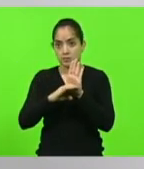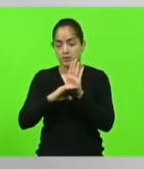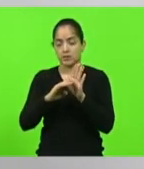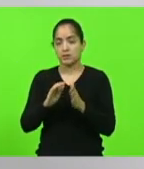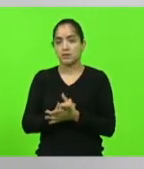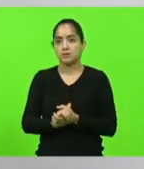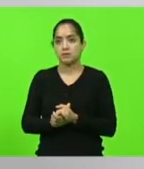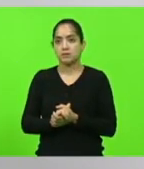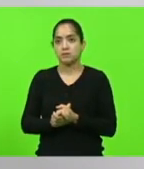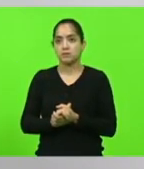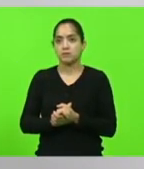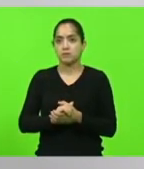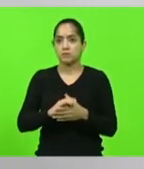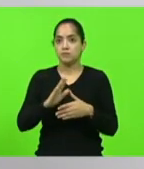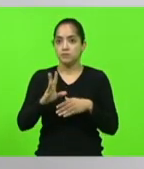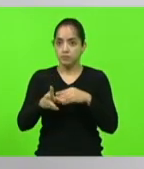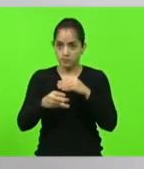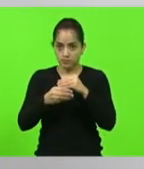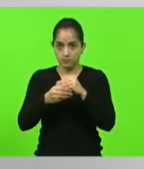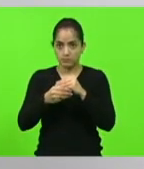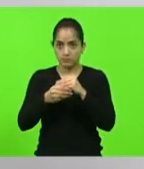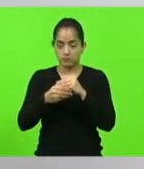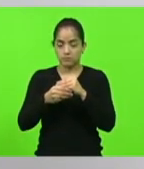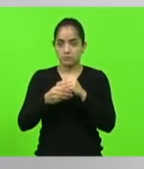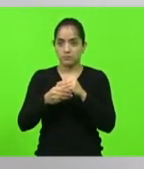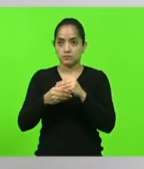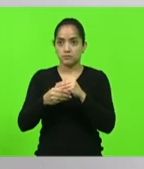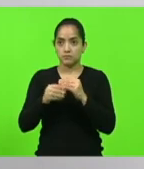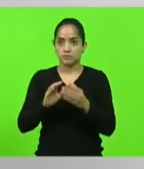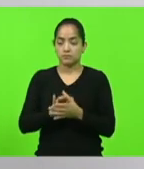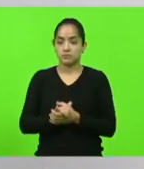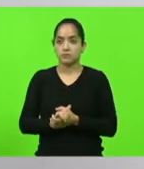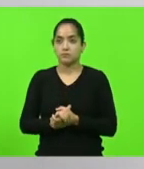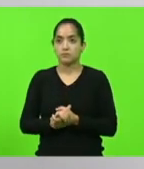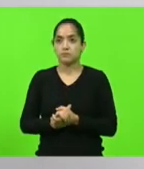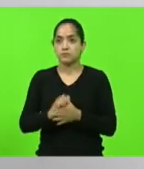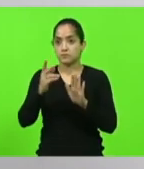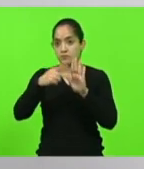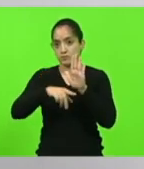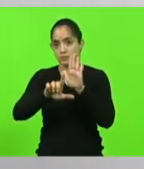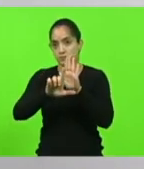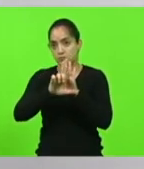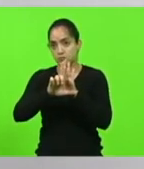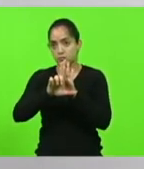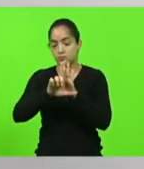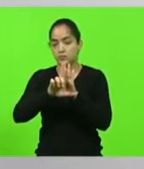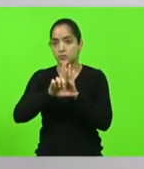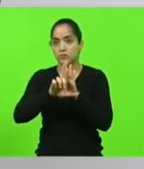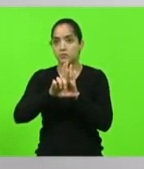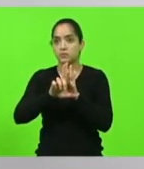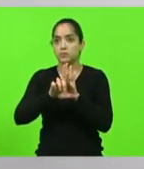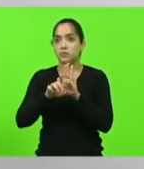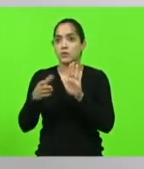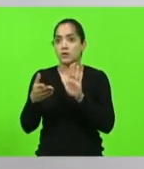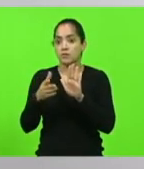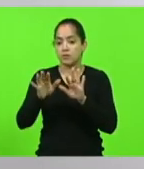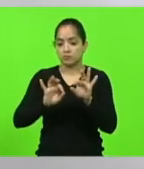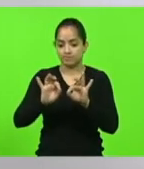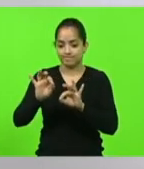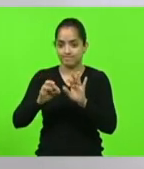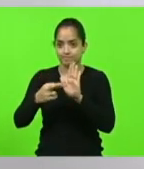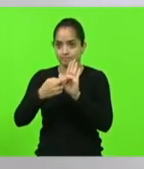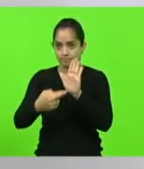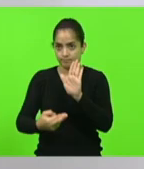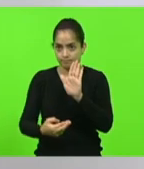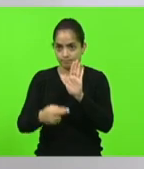inserido dentro dessa deste projeto de lei que hora é fiz o relatório